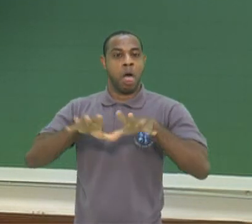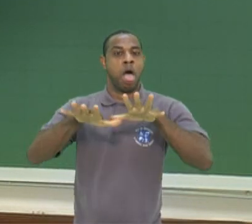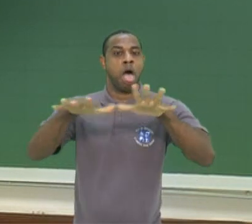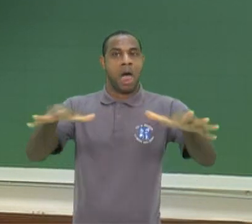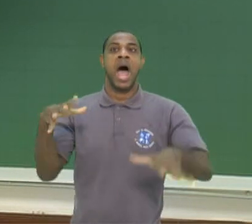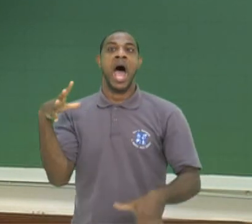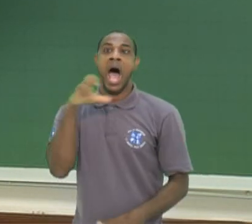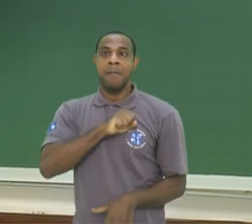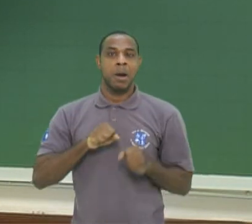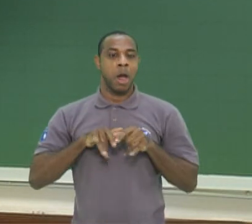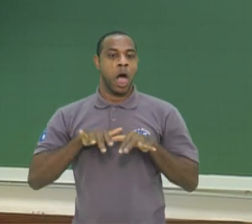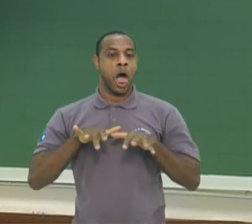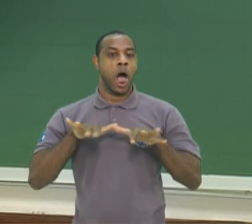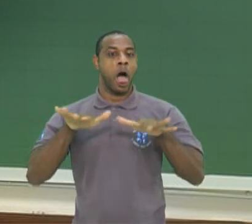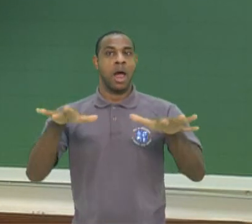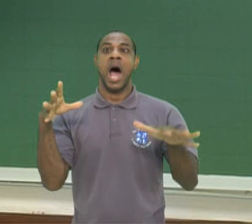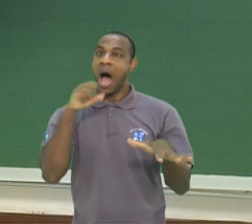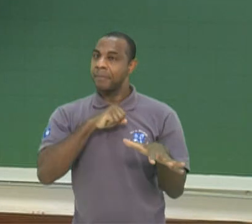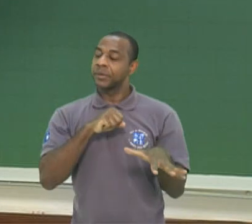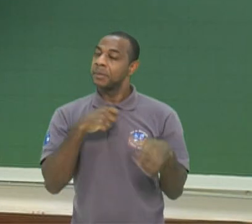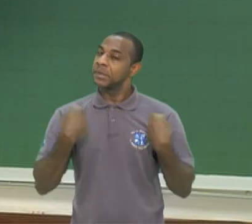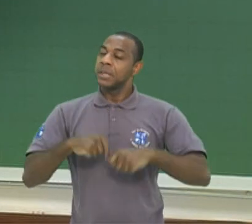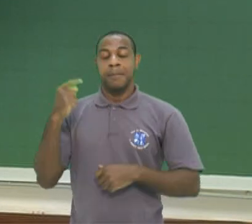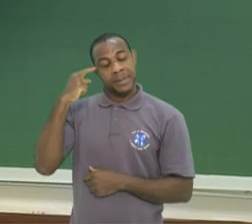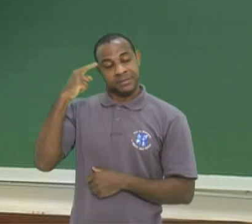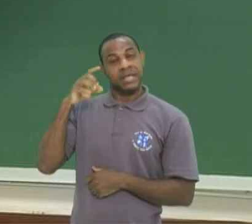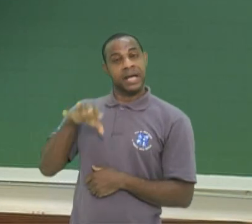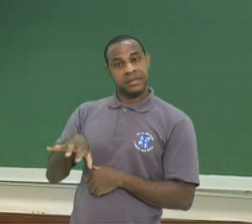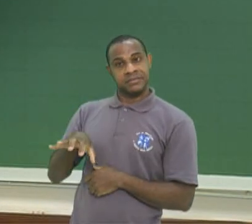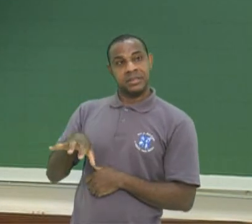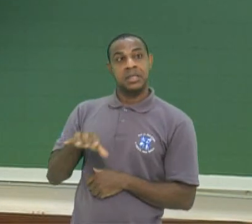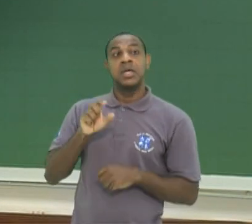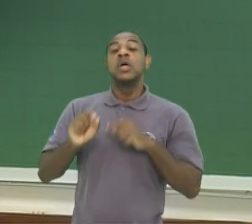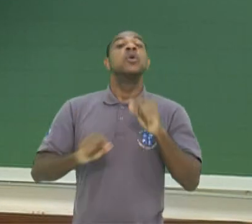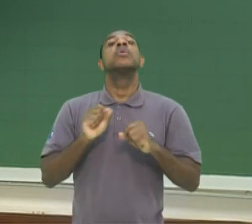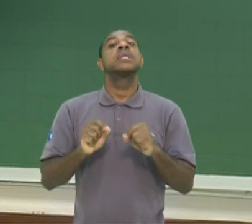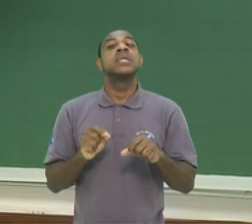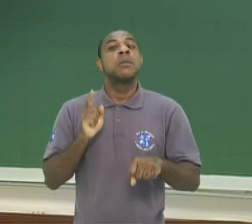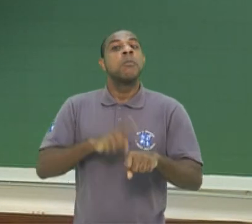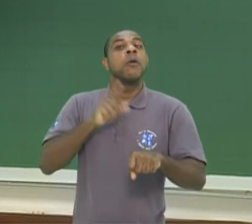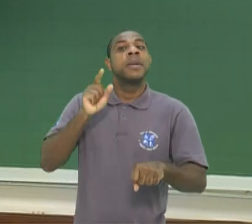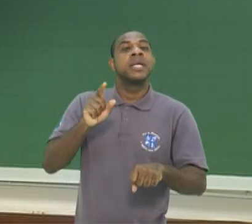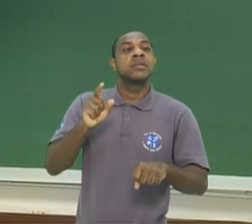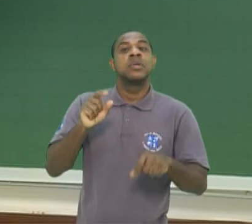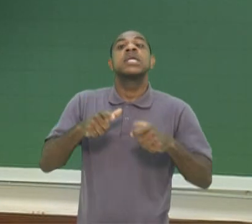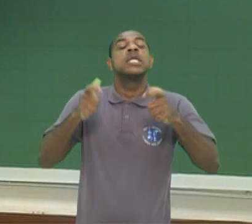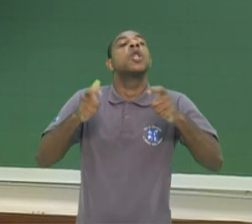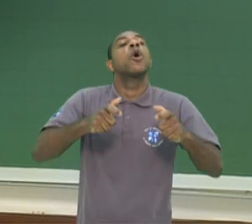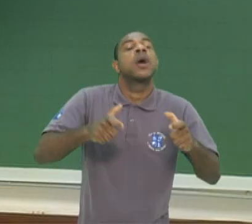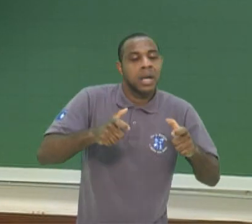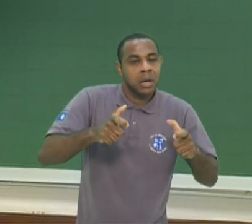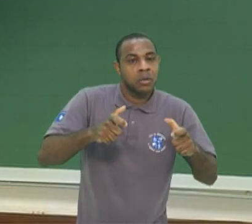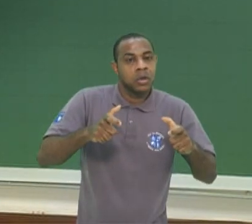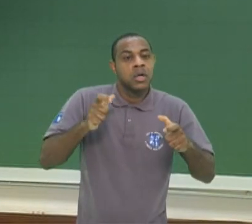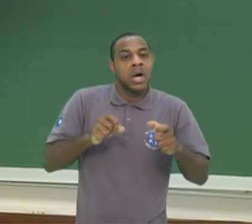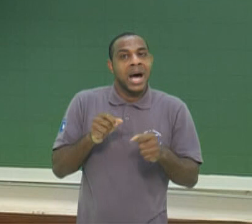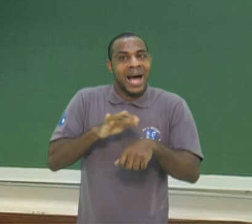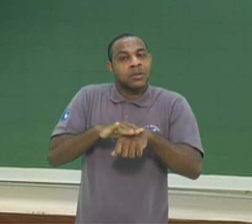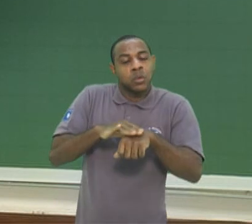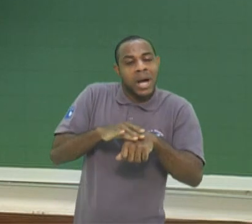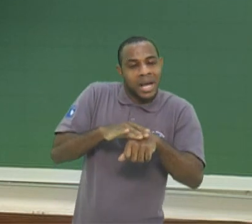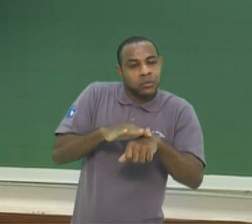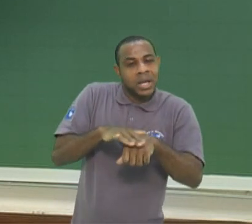circunstância. Então vale a pena sempre a gente pensar dessa maneira, em que situação e em que local aquela